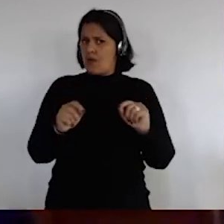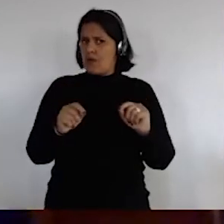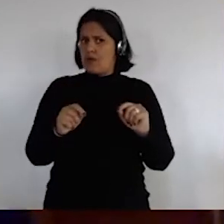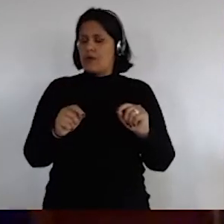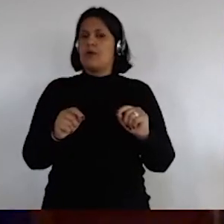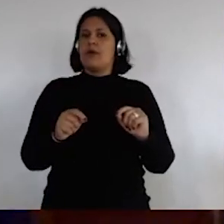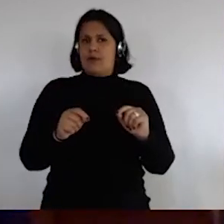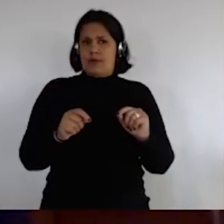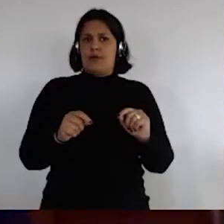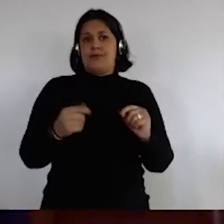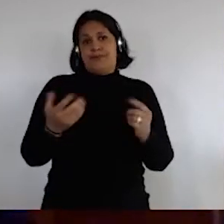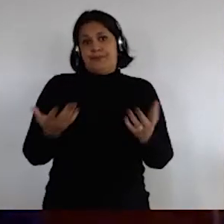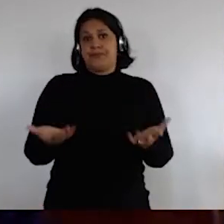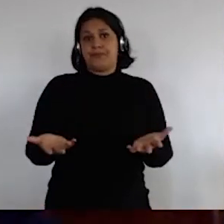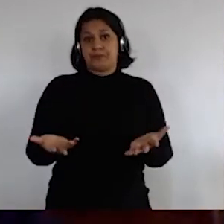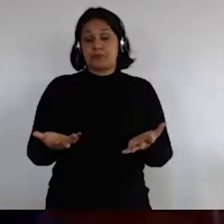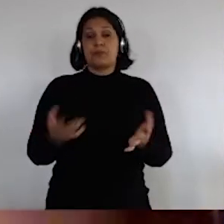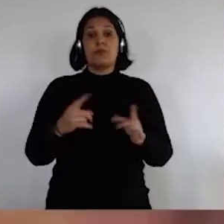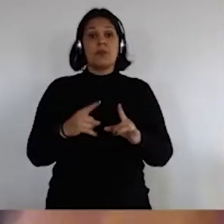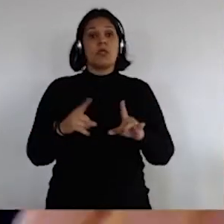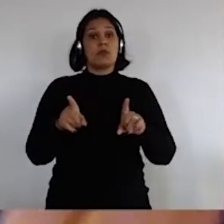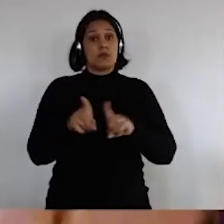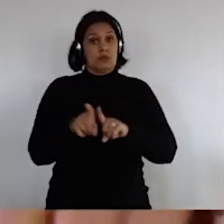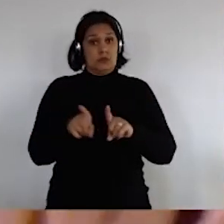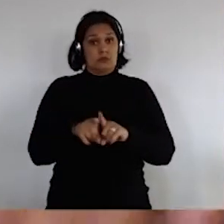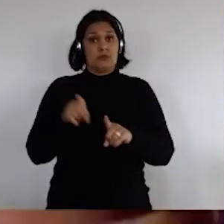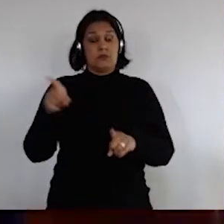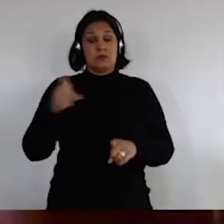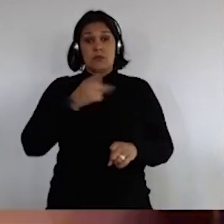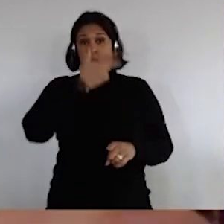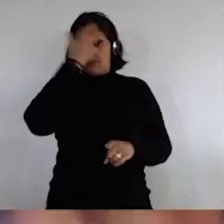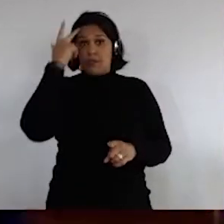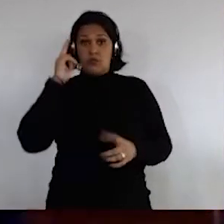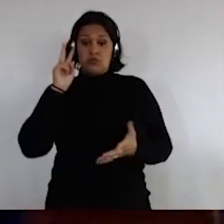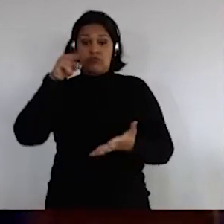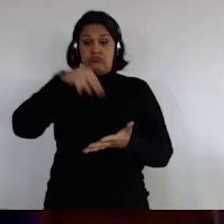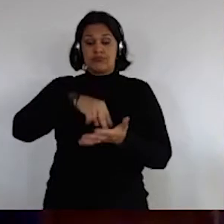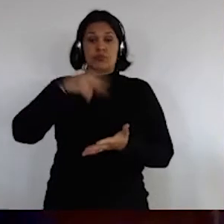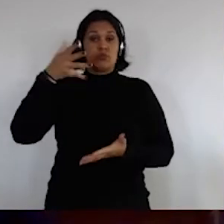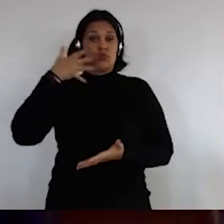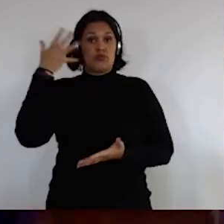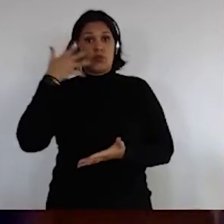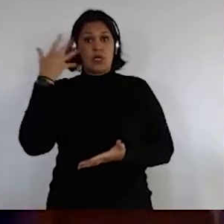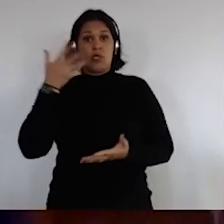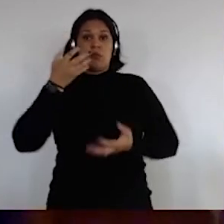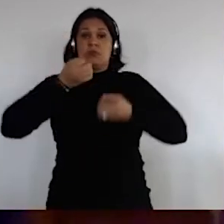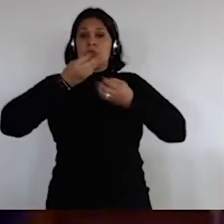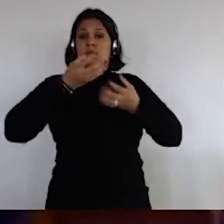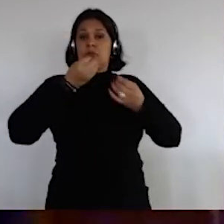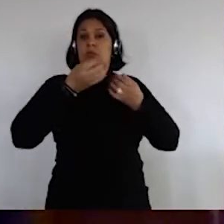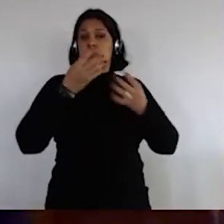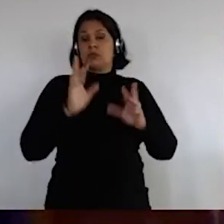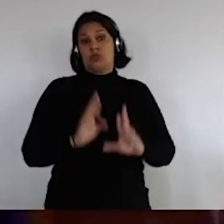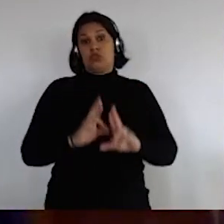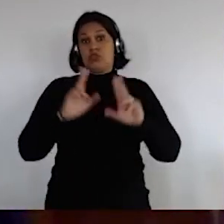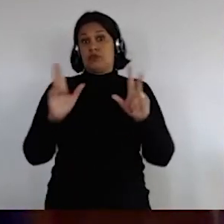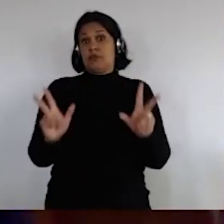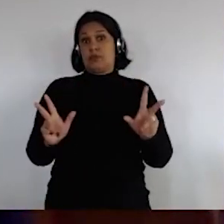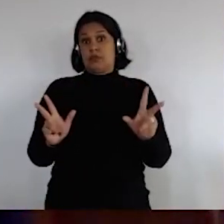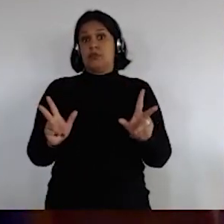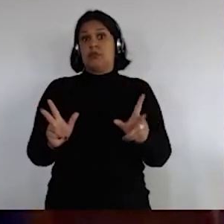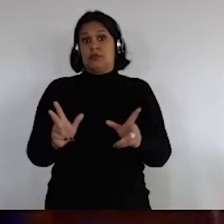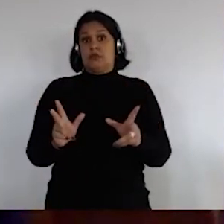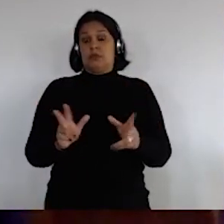uma manifestação, e eu não chamo sustentação, não desconheço, presidente Alexandre Cuzuco, que